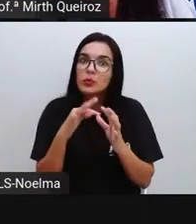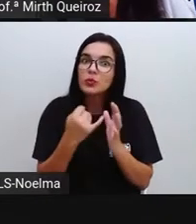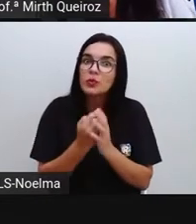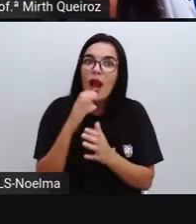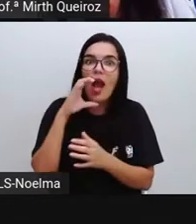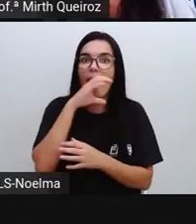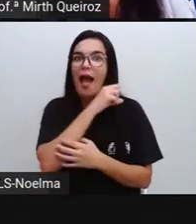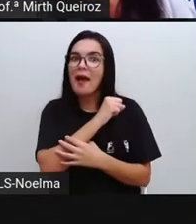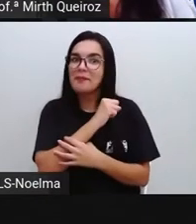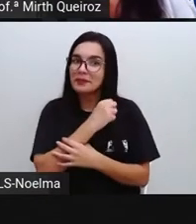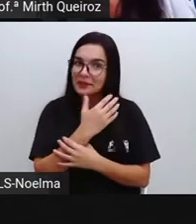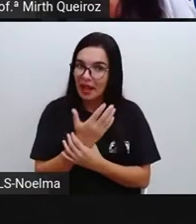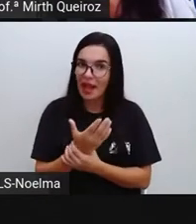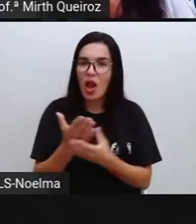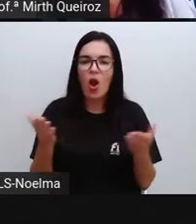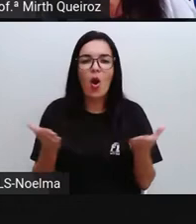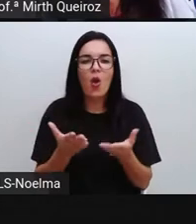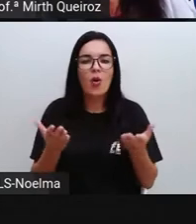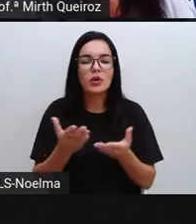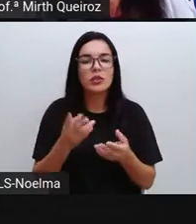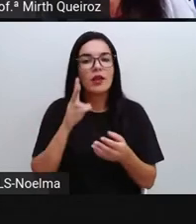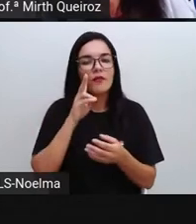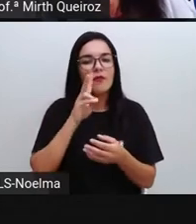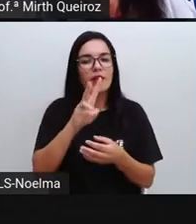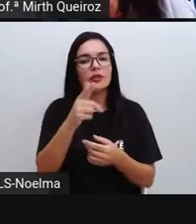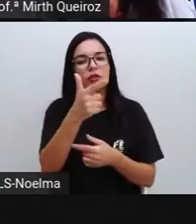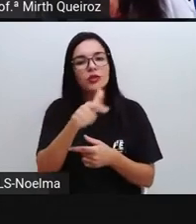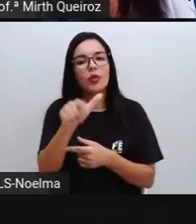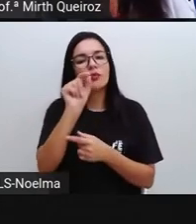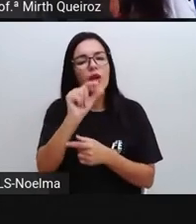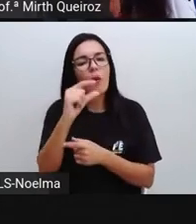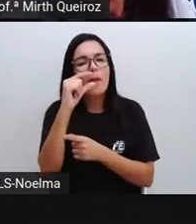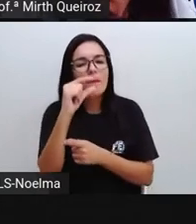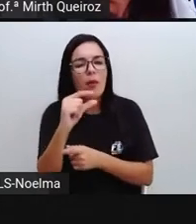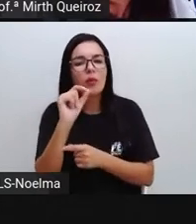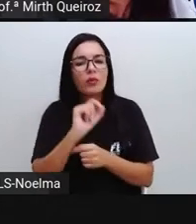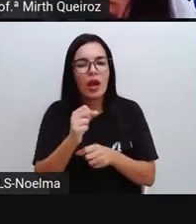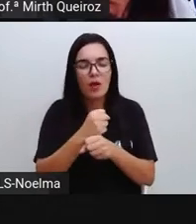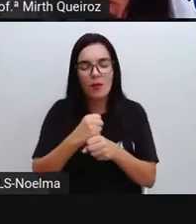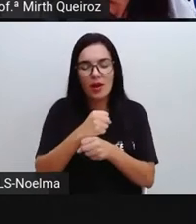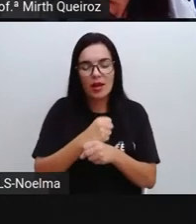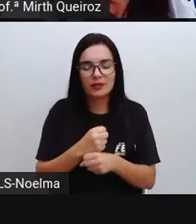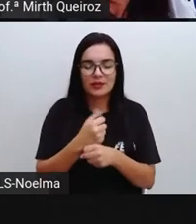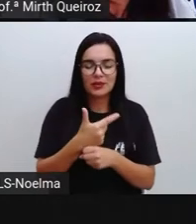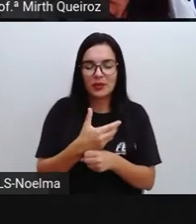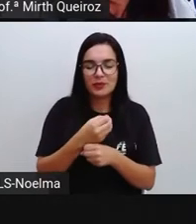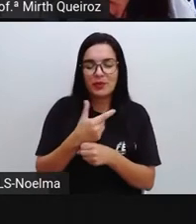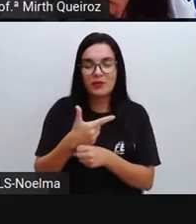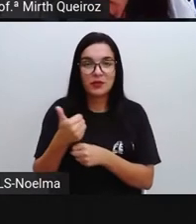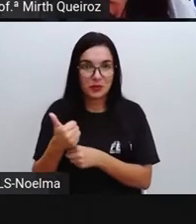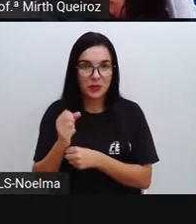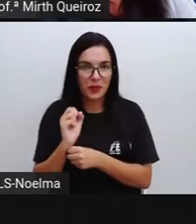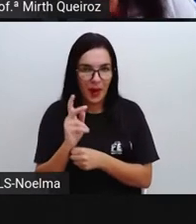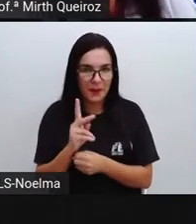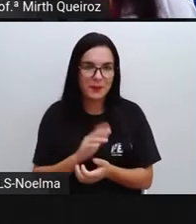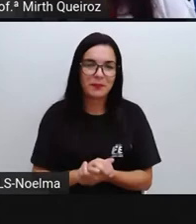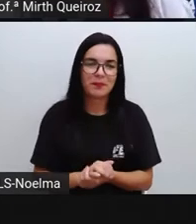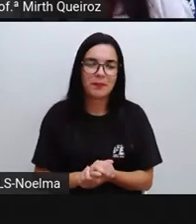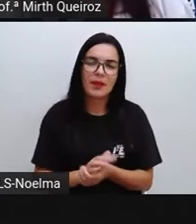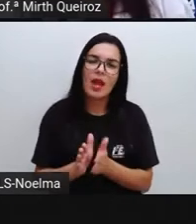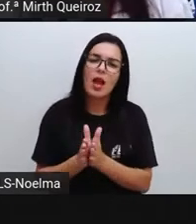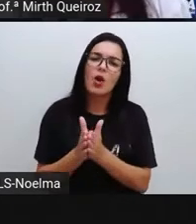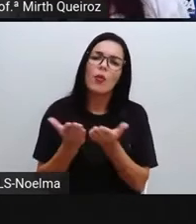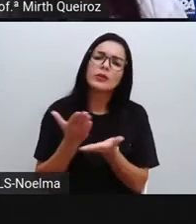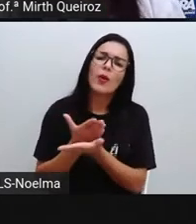gente? E hoje nós recordaremos um pouco do nosso ano letivo 2021. Quando foi